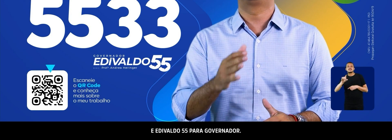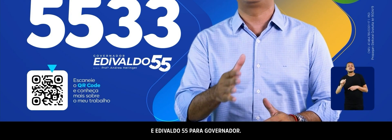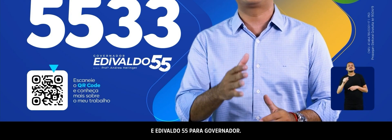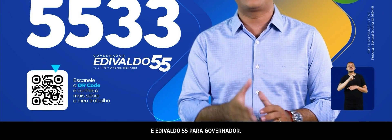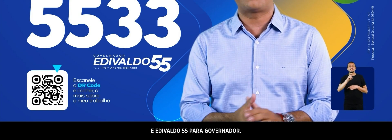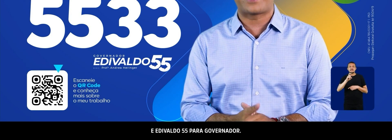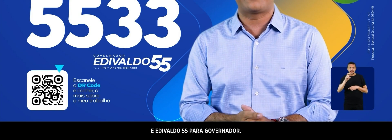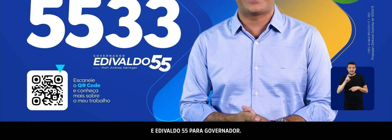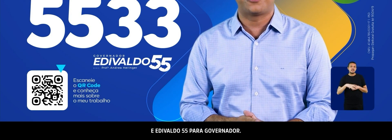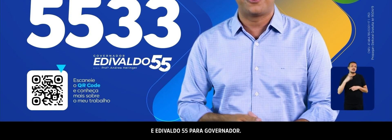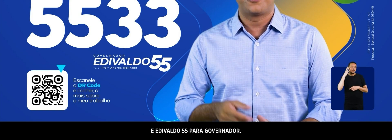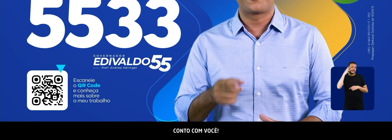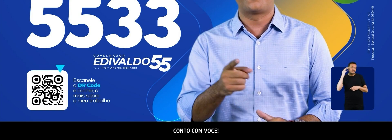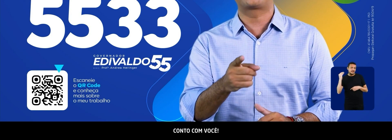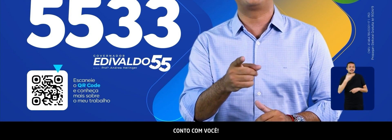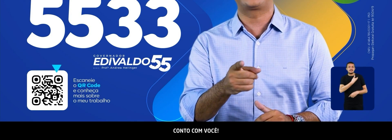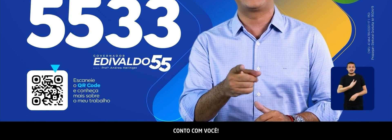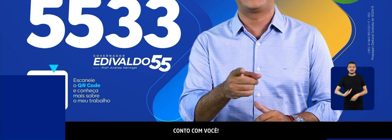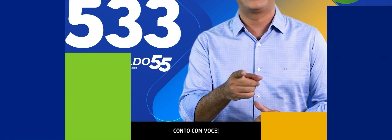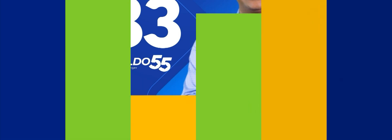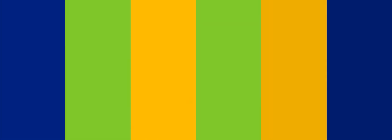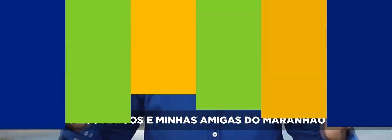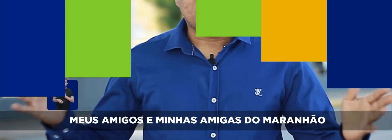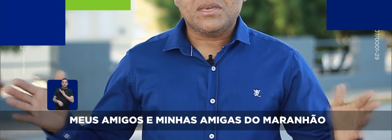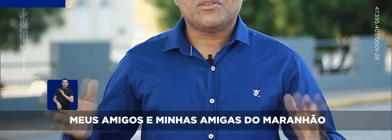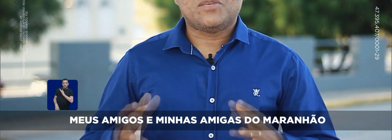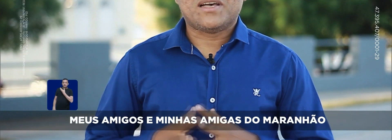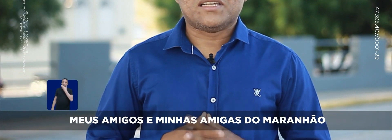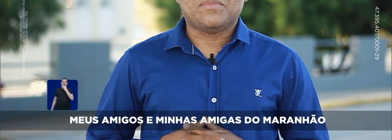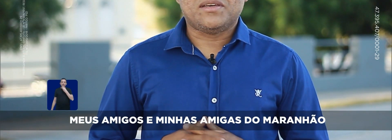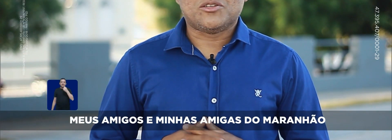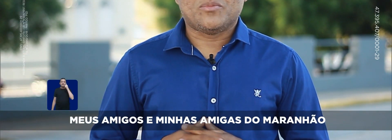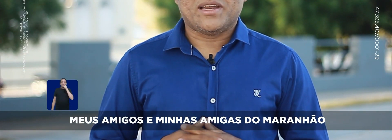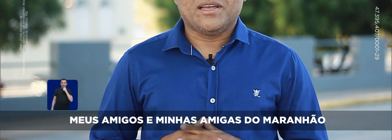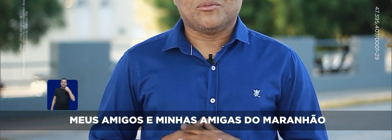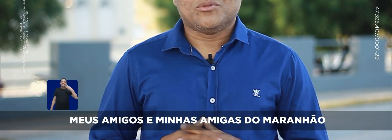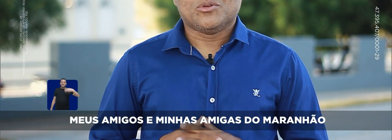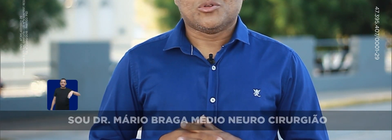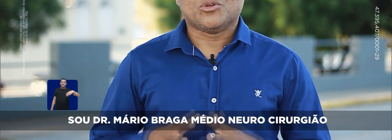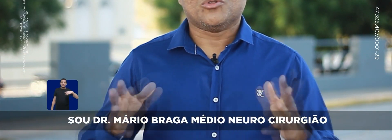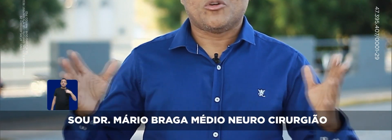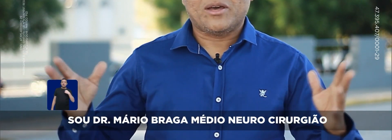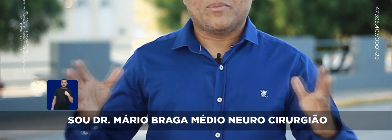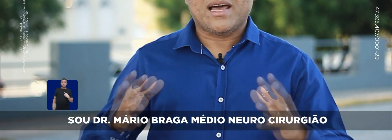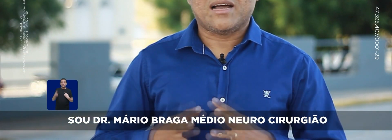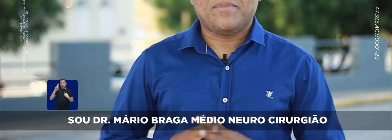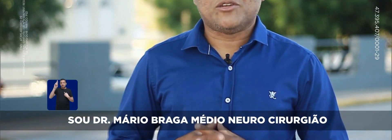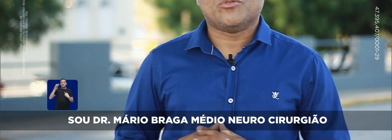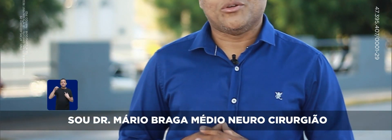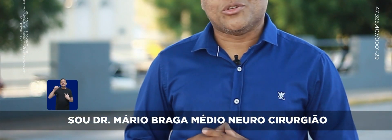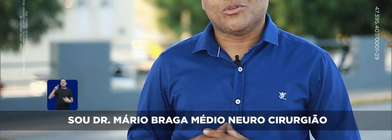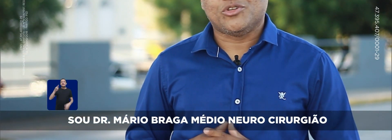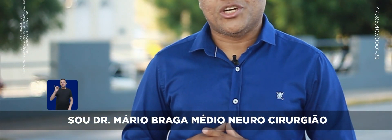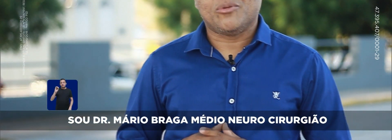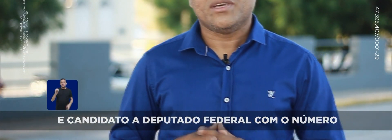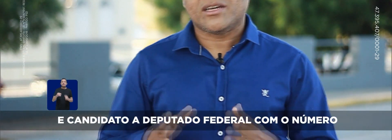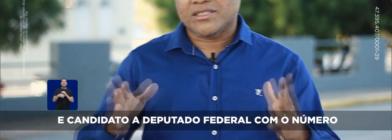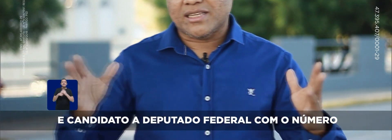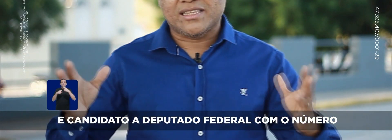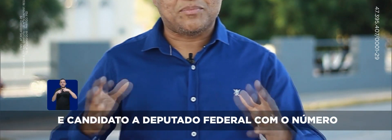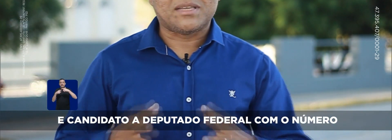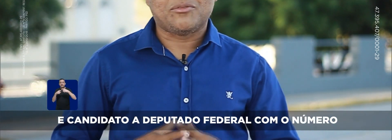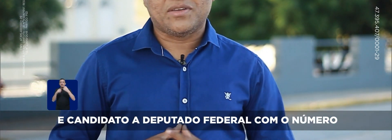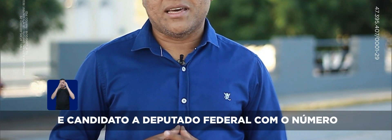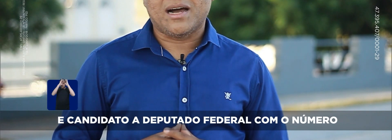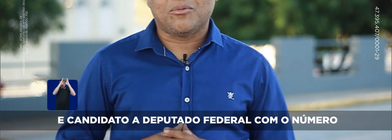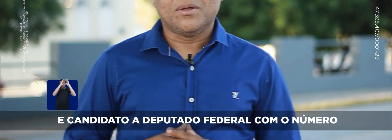Edvaldo 55 para governador. Conto com você. Meus amigos e minhas amigas do Maranhão, sou o Dr. Mário Braga, médico neurocirurgião e